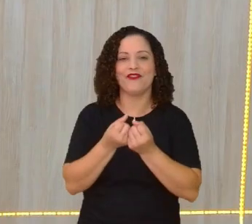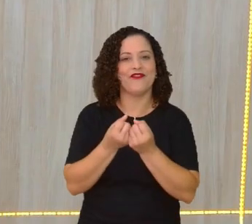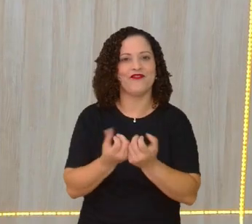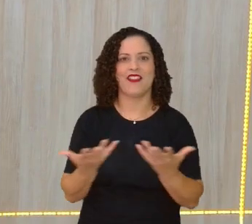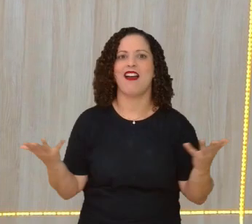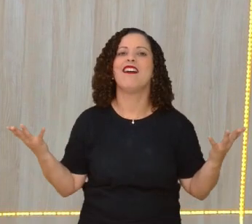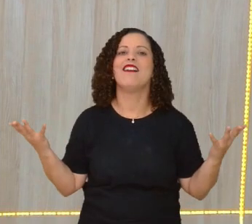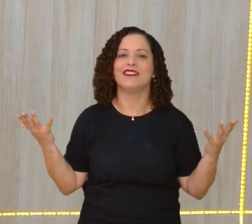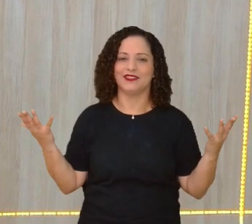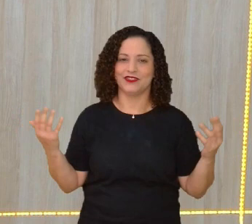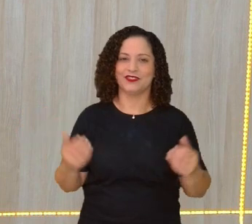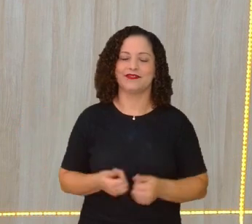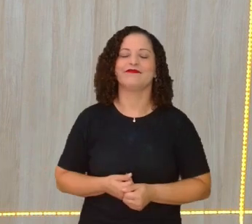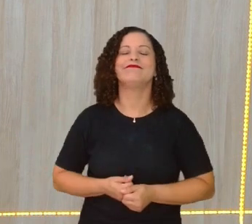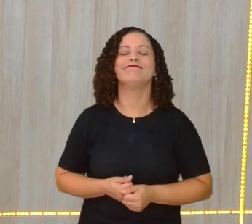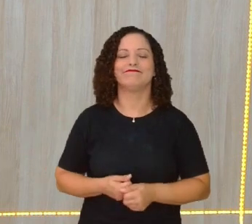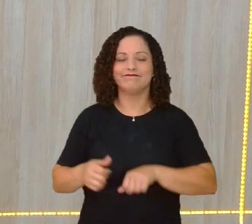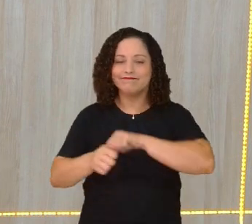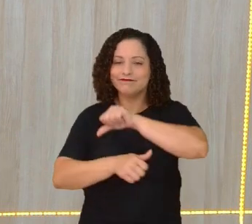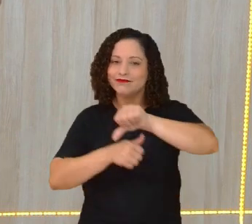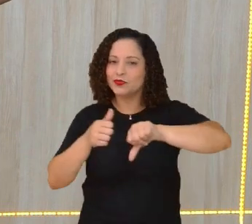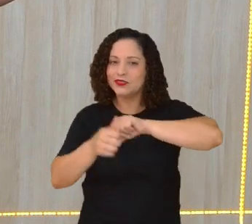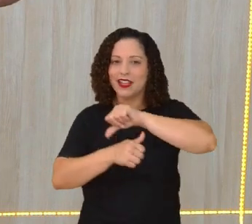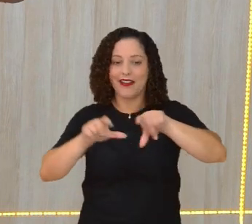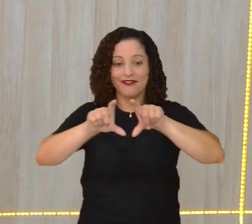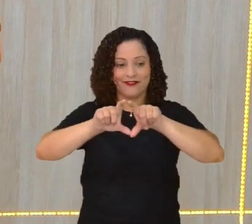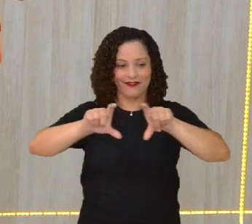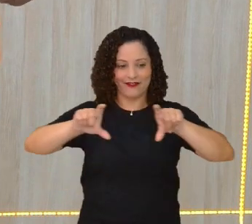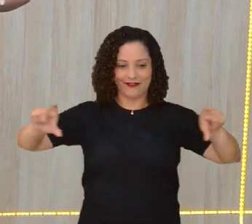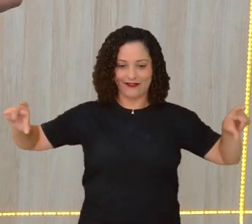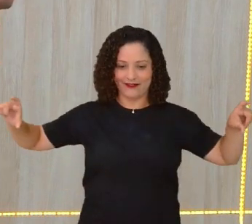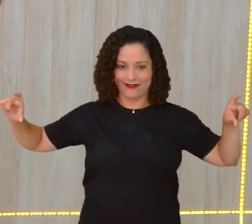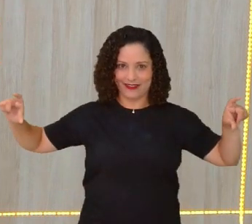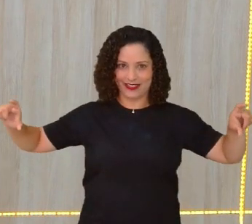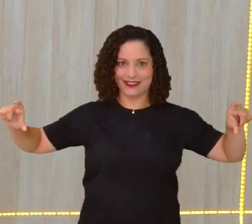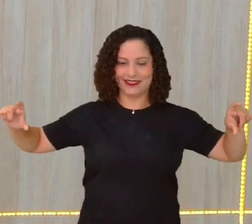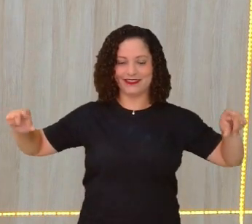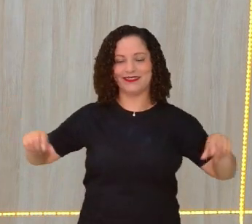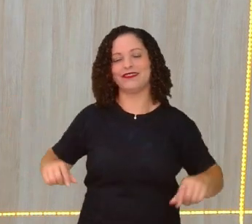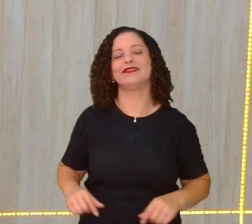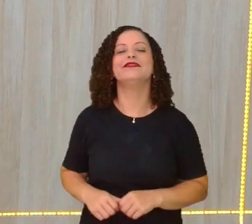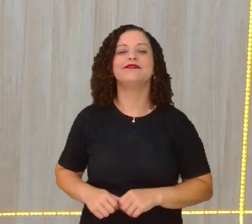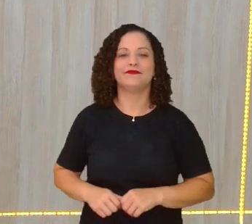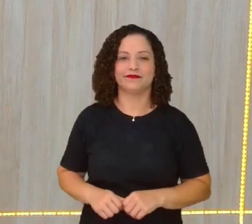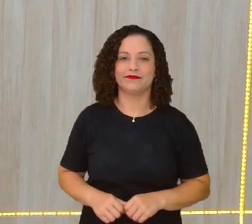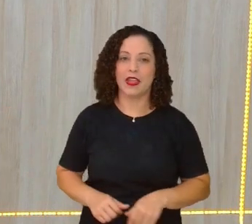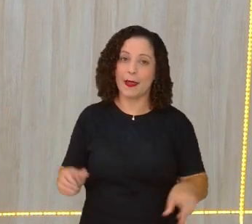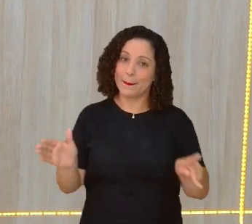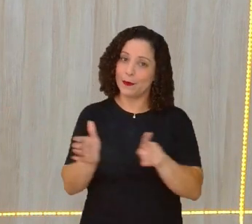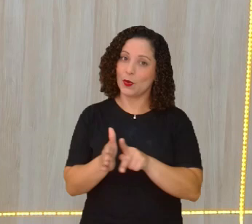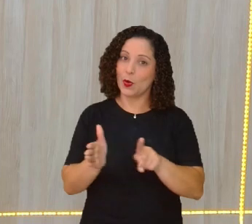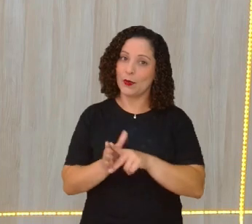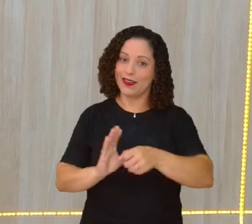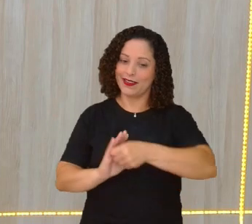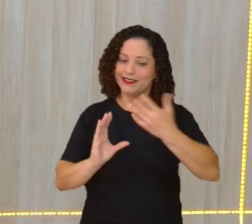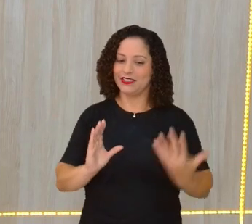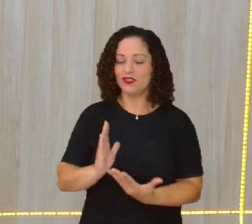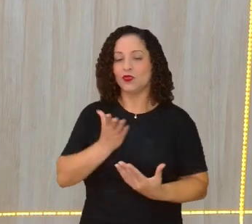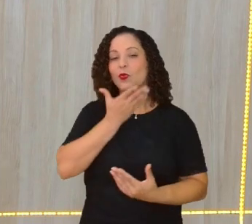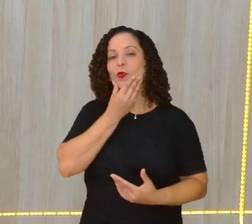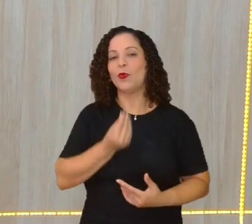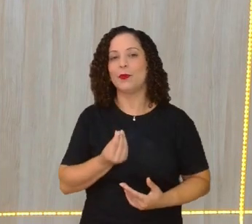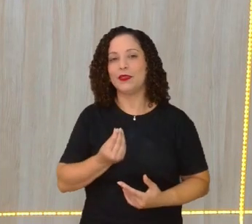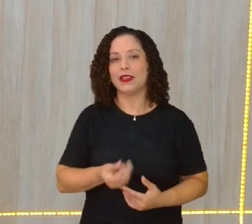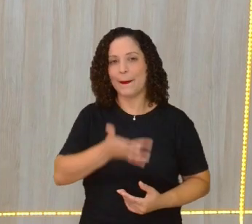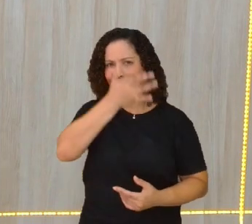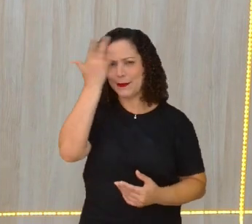adjetivos aqui, não é? Modificadores da personalidade, não é? Masculina, não é? Então, alguém falou